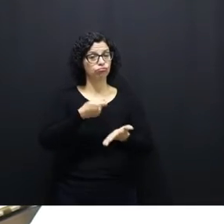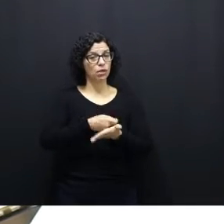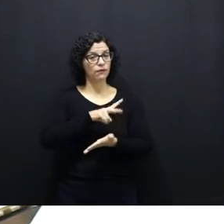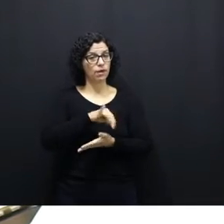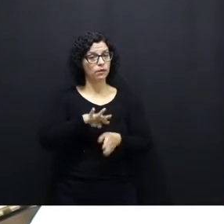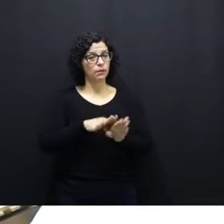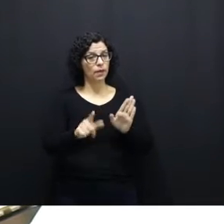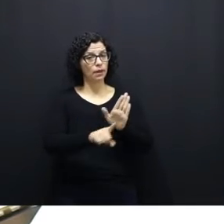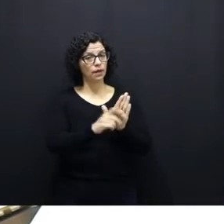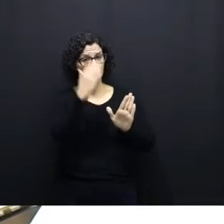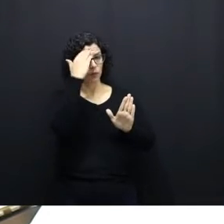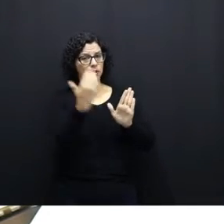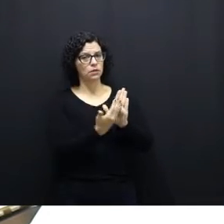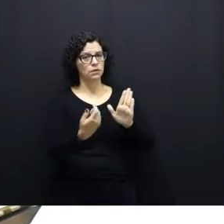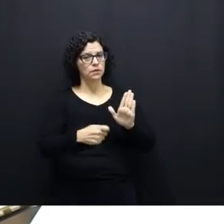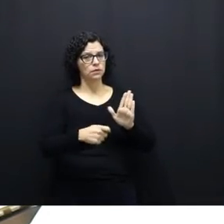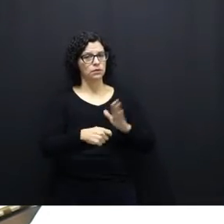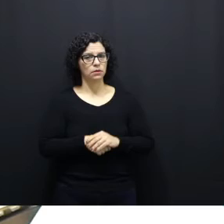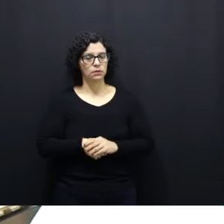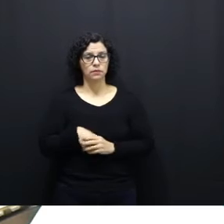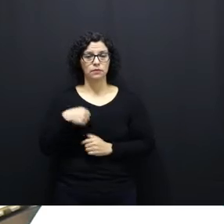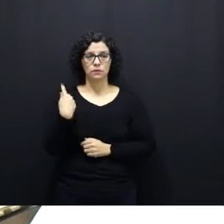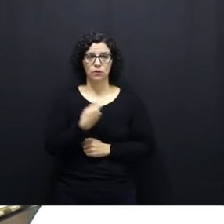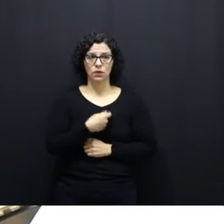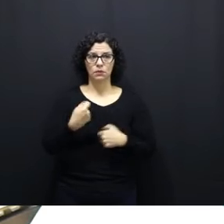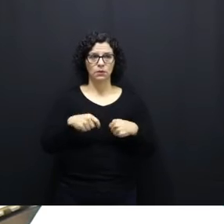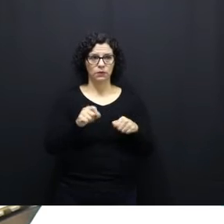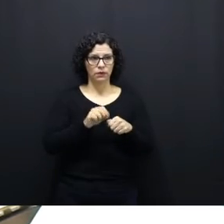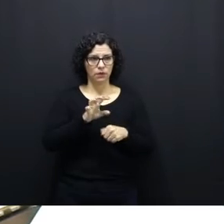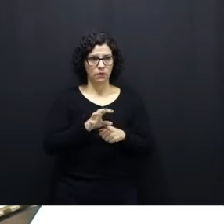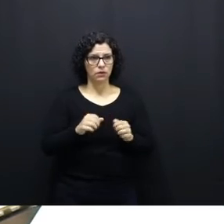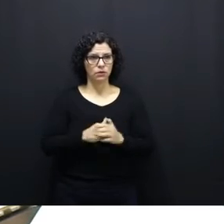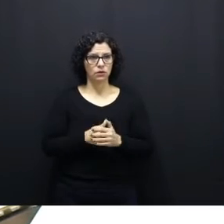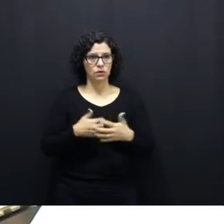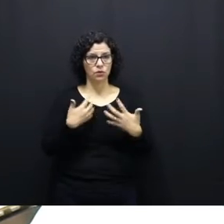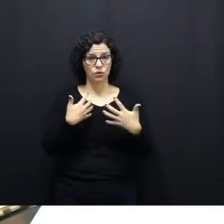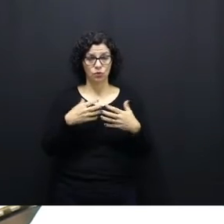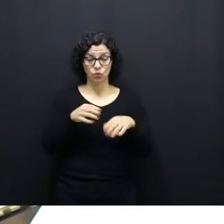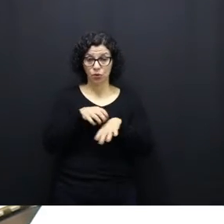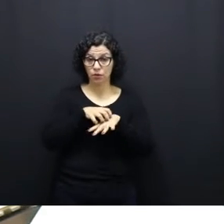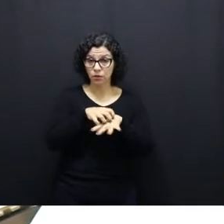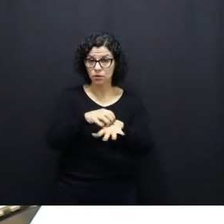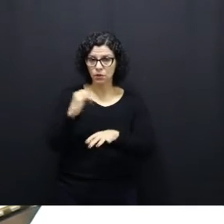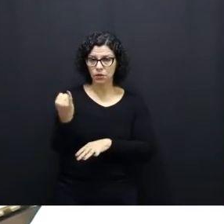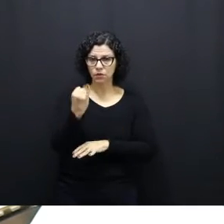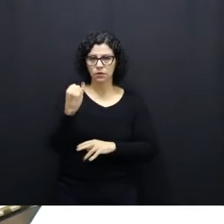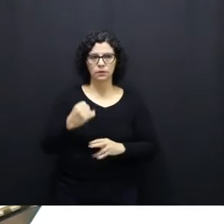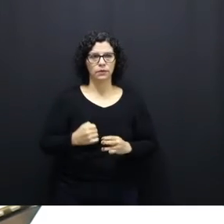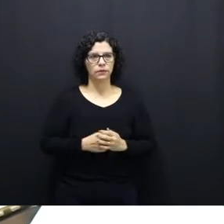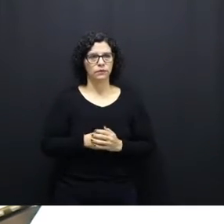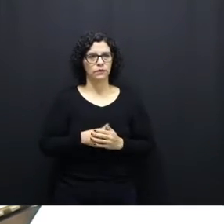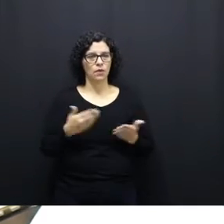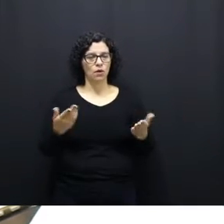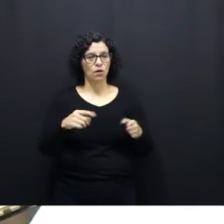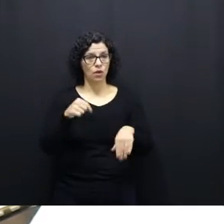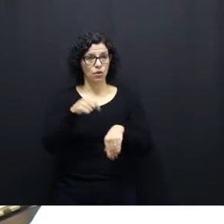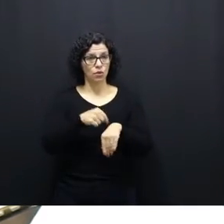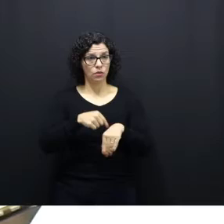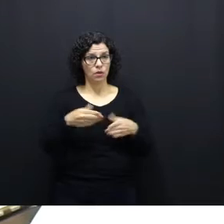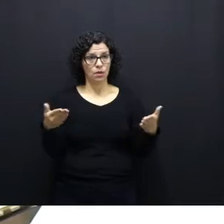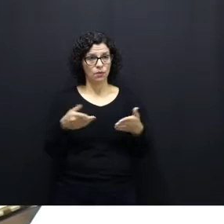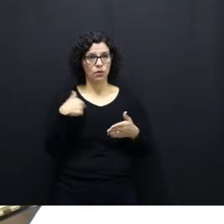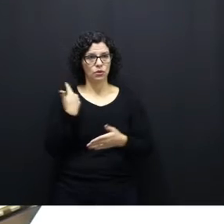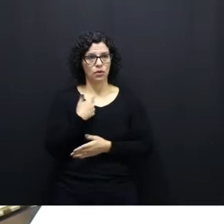essa lei aqui temos que fazer isso o transporte é muito importante ainda mais uns tempo aqui